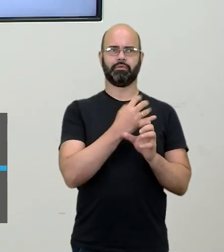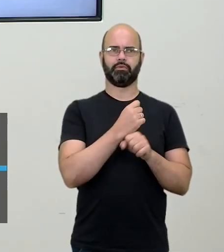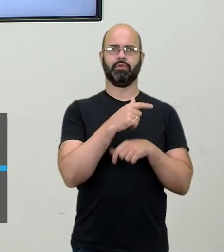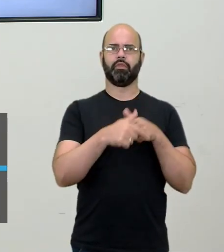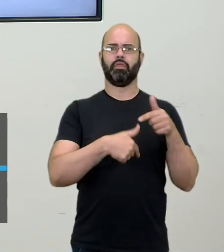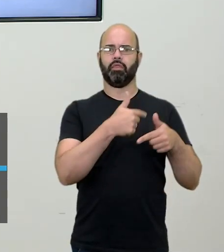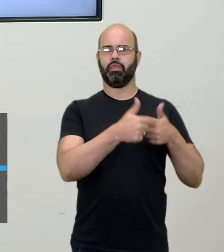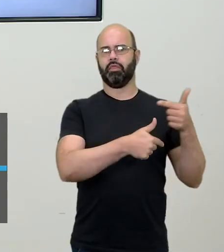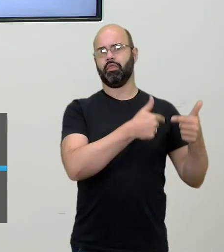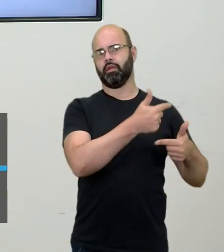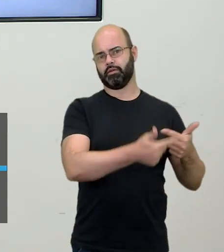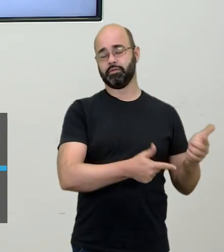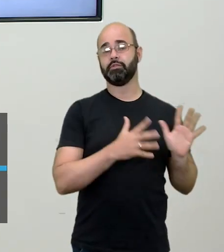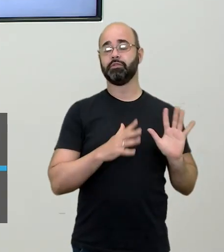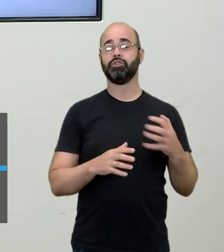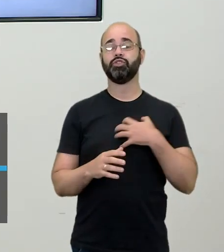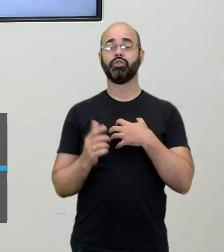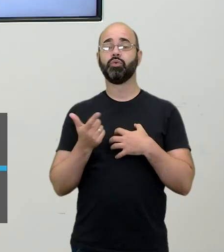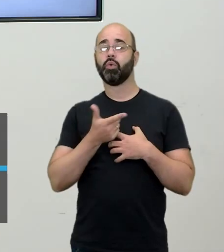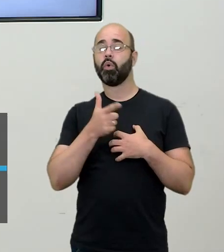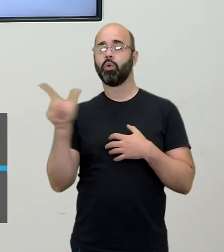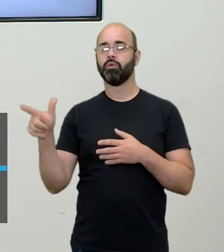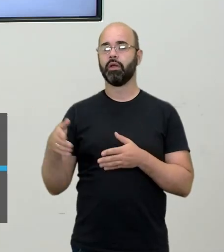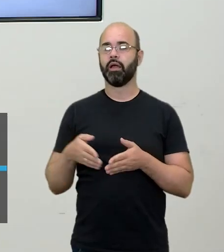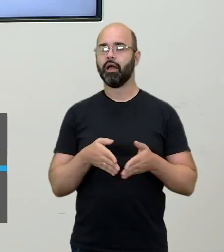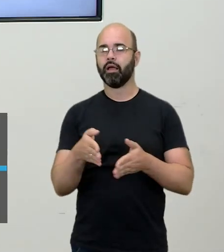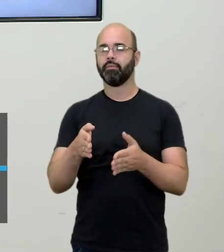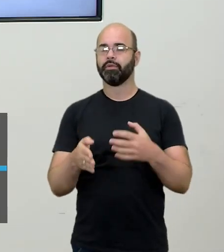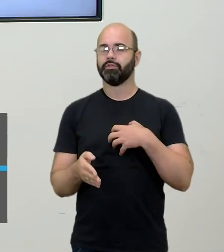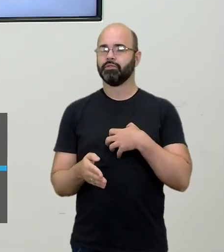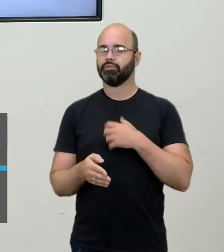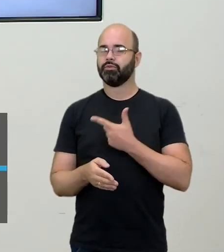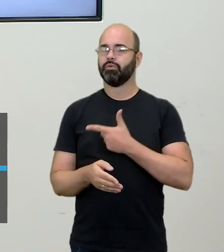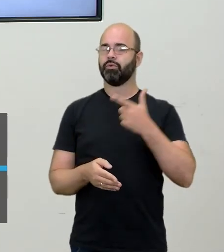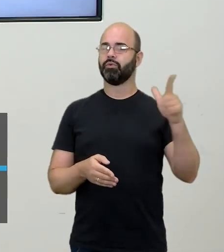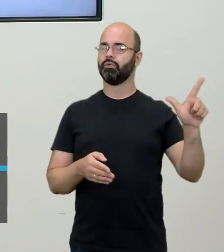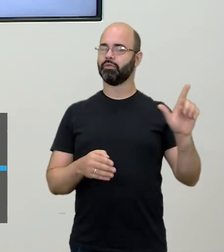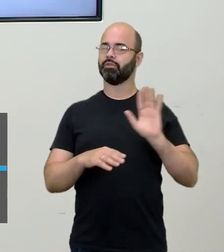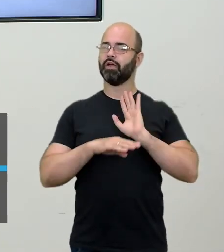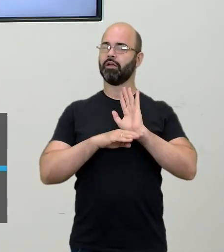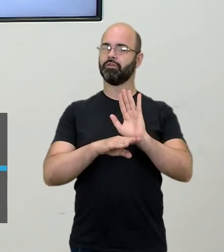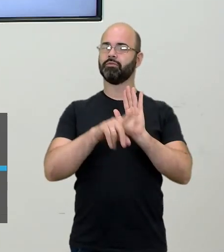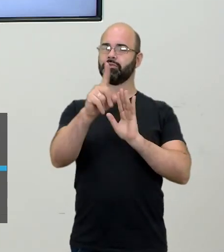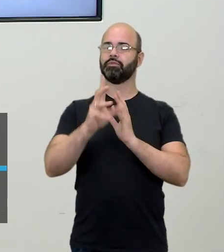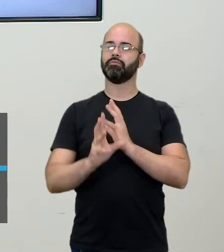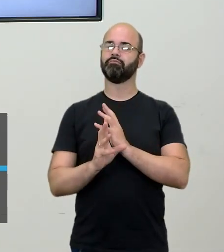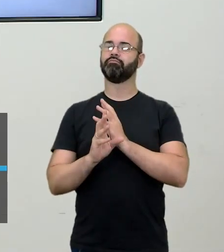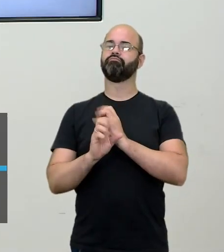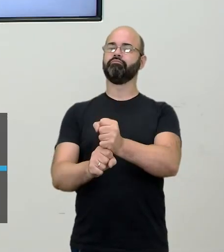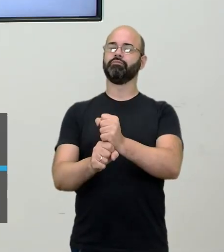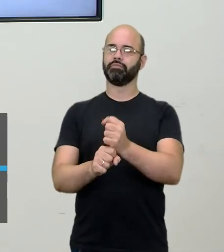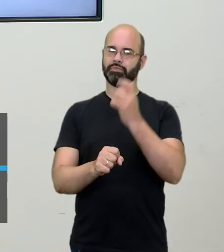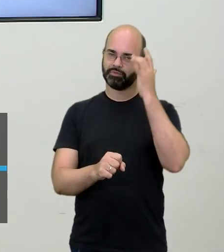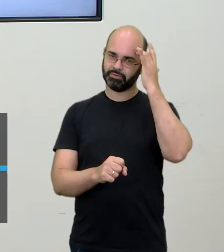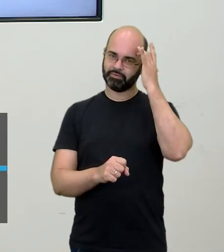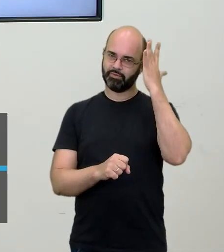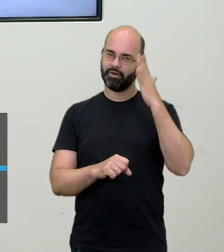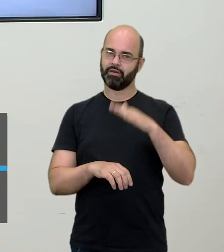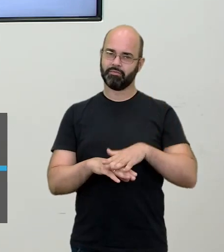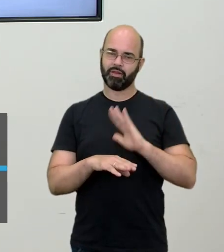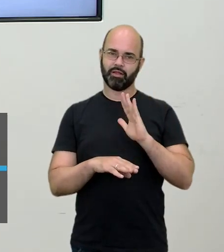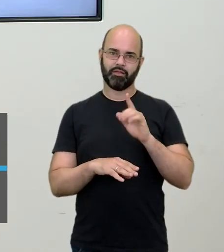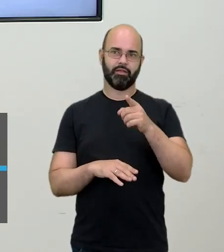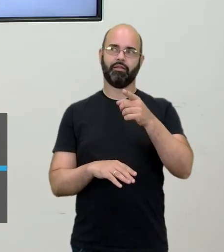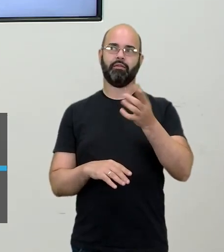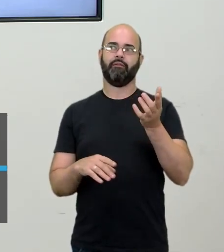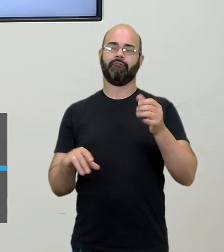Então, existem alguns processos, existem alguns caminhos que fazem que você chegue a esse resultado, sem necessariamente,